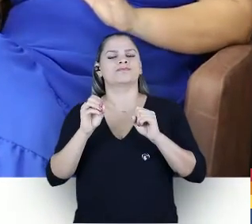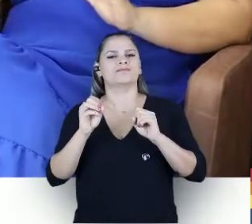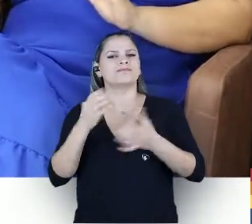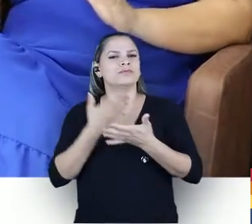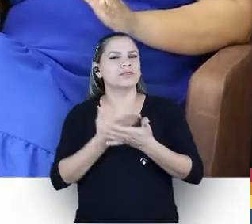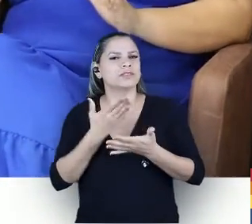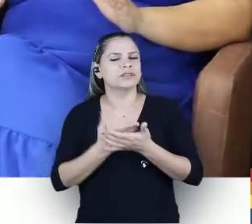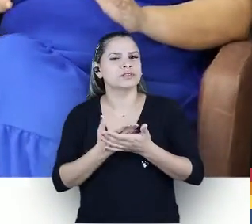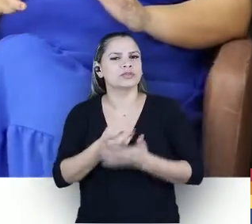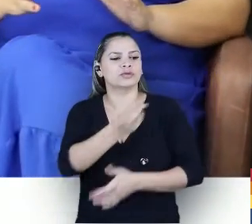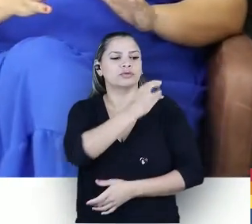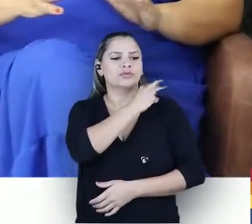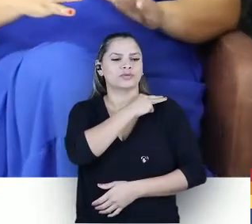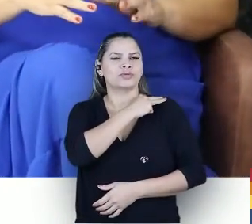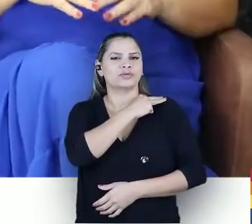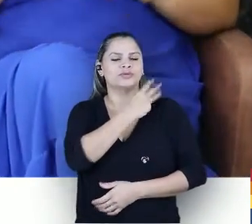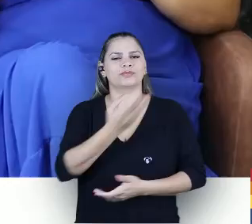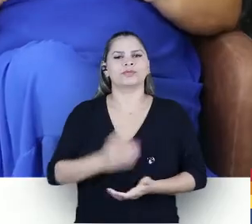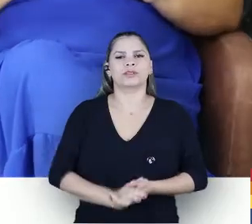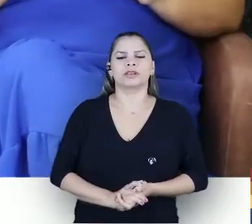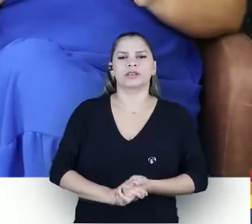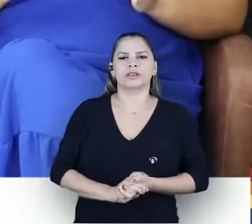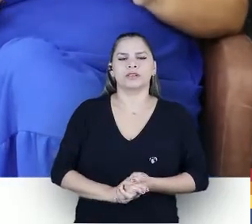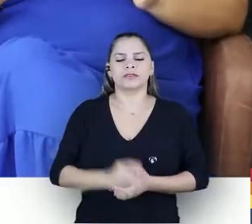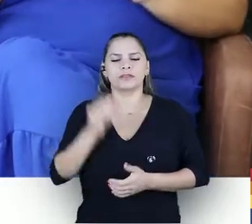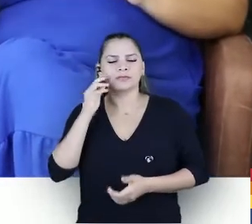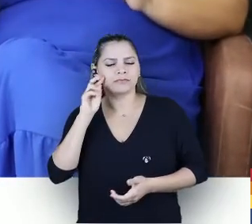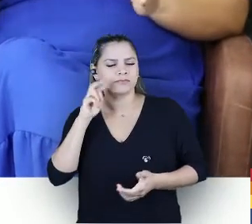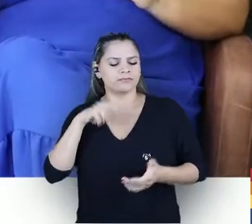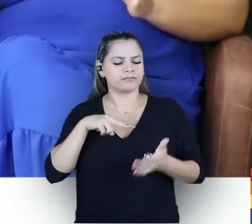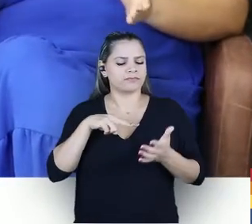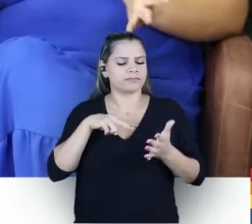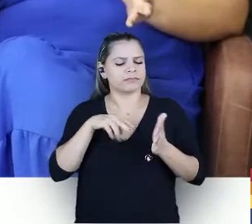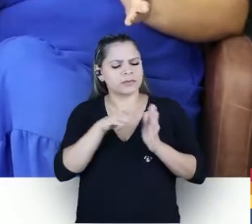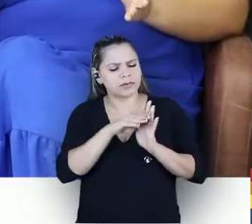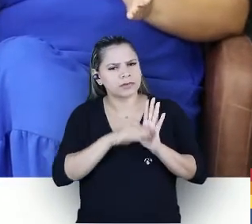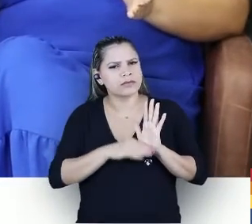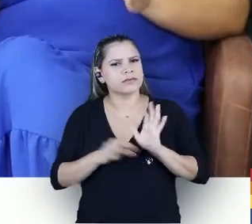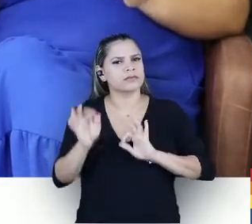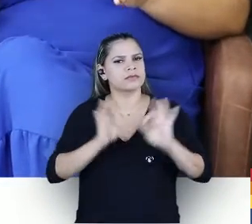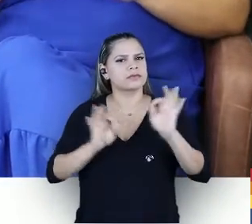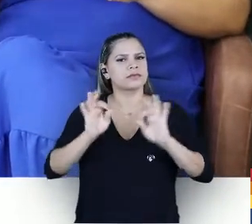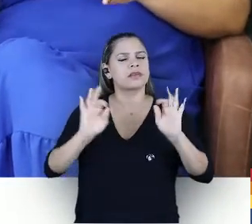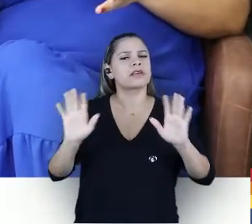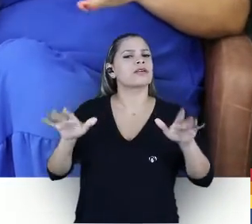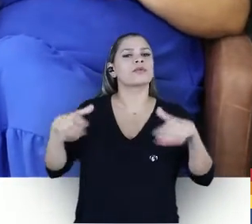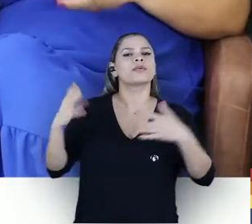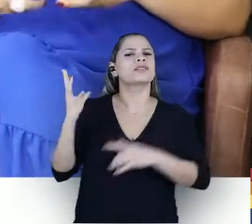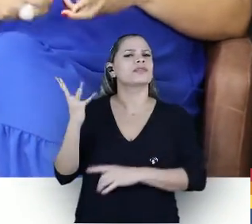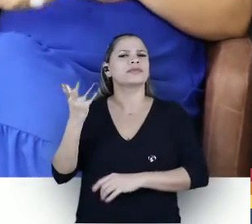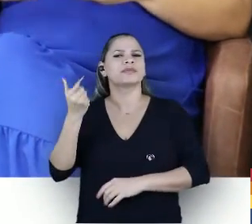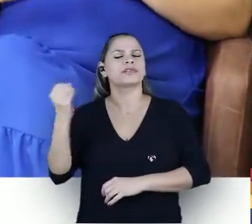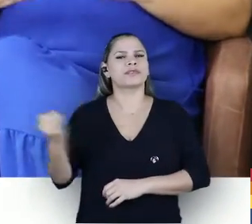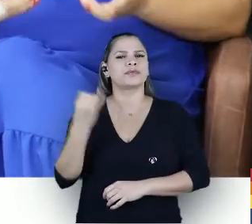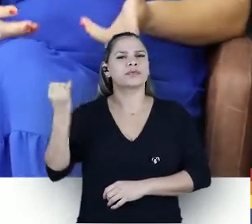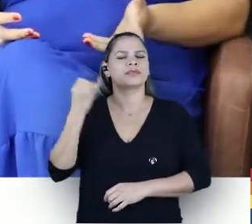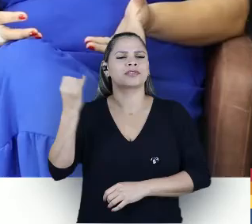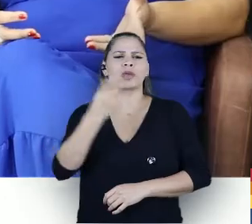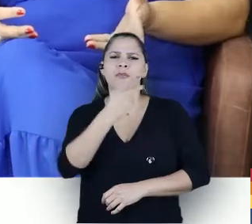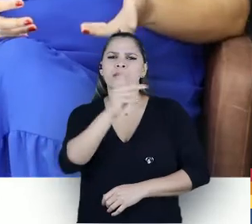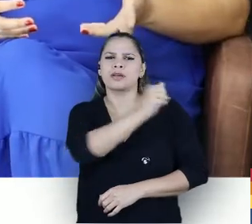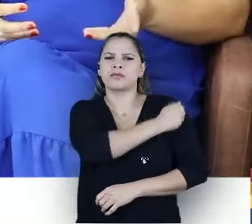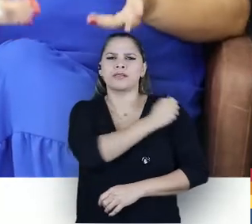terceira série ela é a última série da etapa do ensino médio. Então, ele tem que, ali no momento